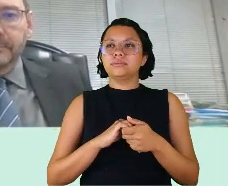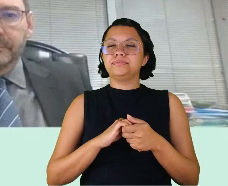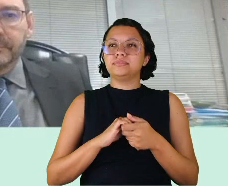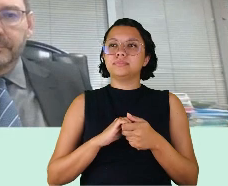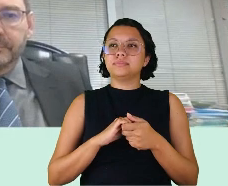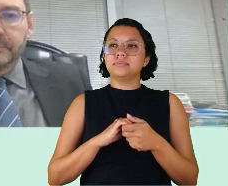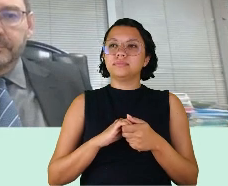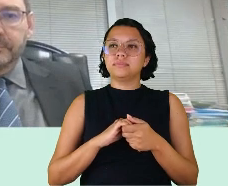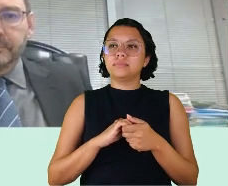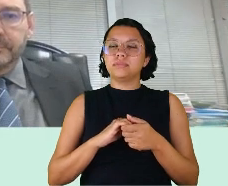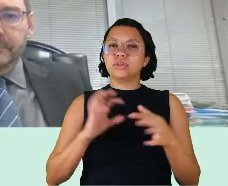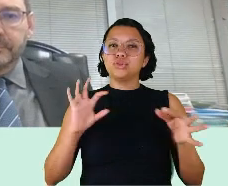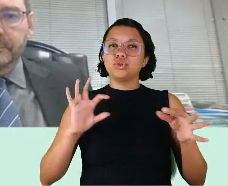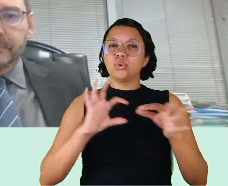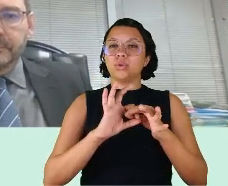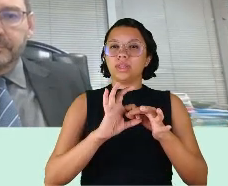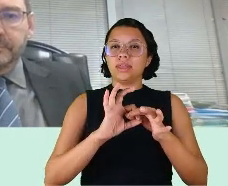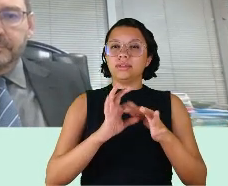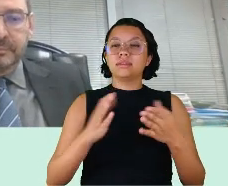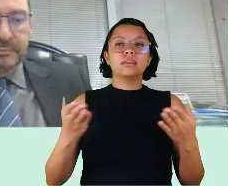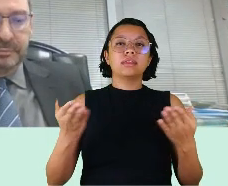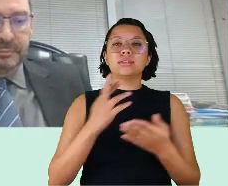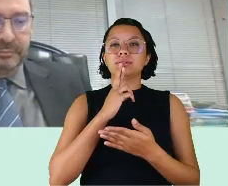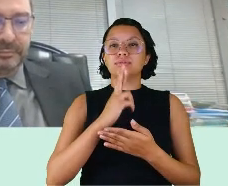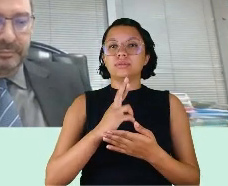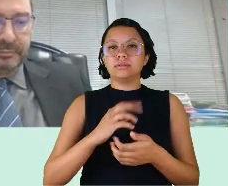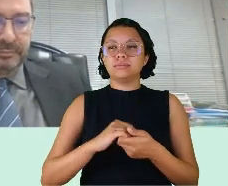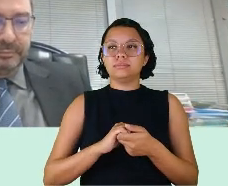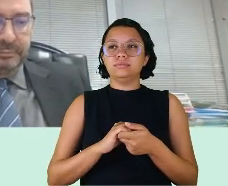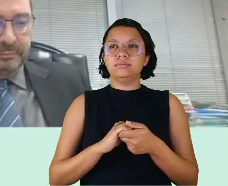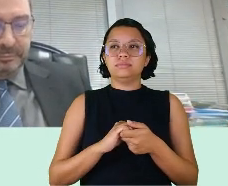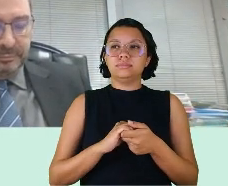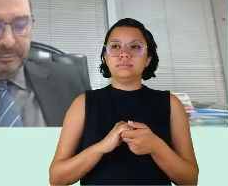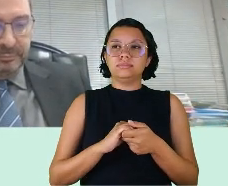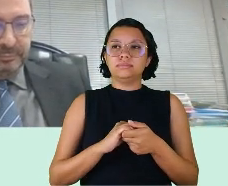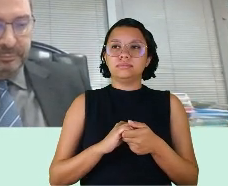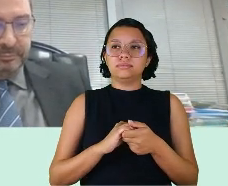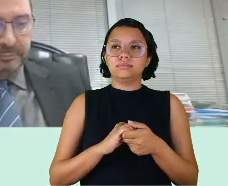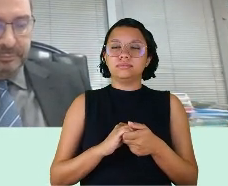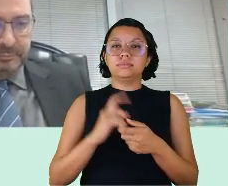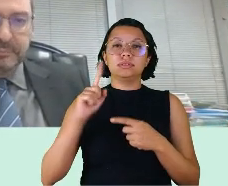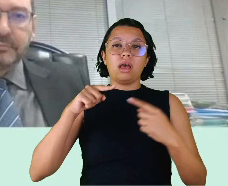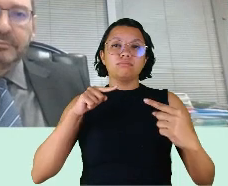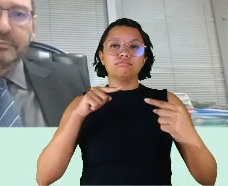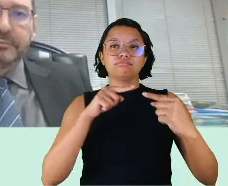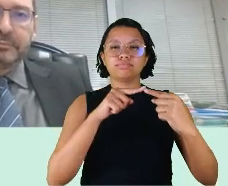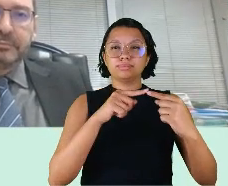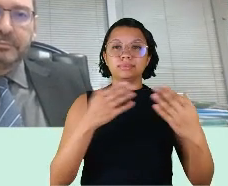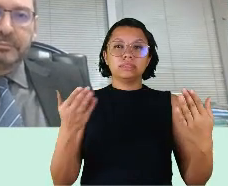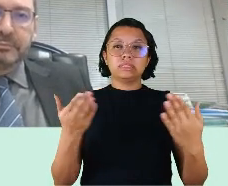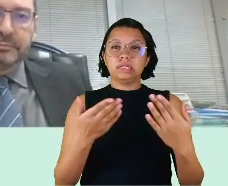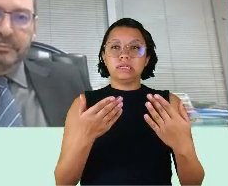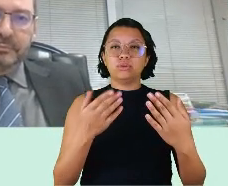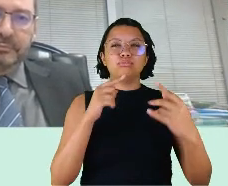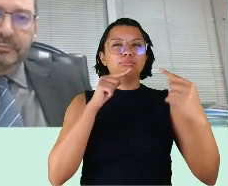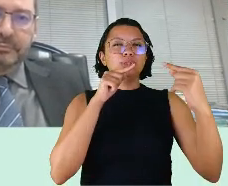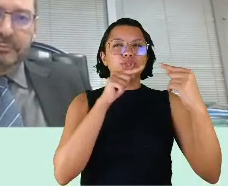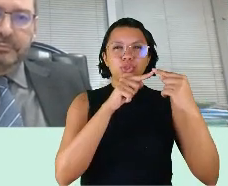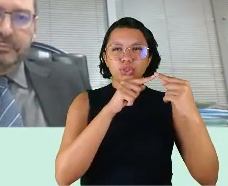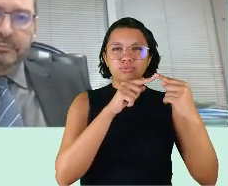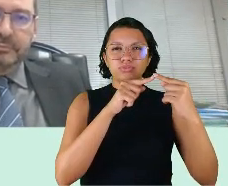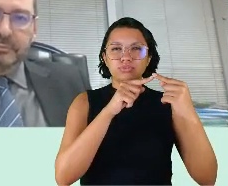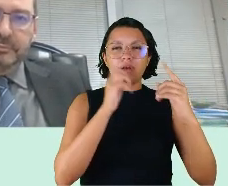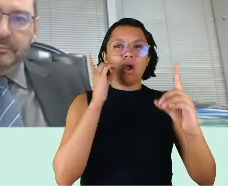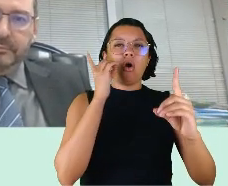né, se conecta a esses resultados, né, serem atingidos, a essas metas,